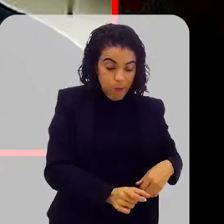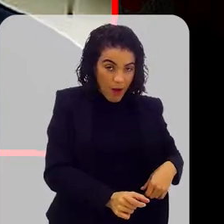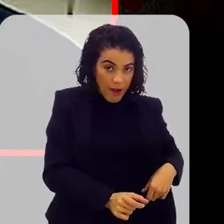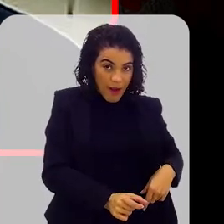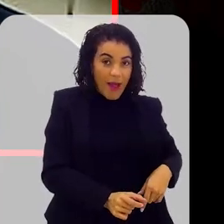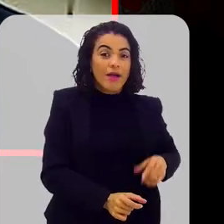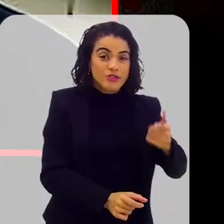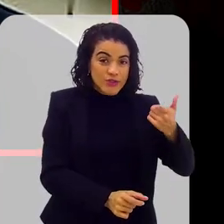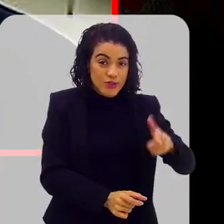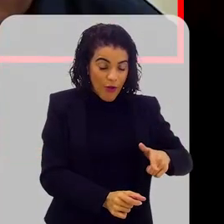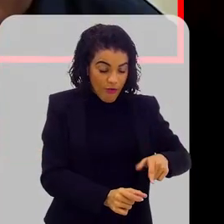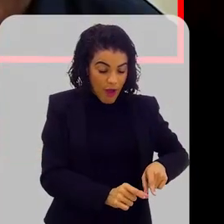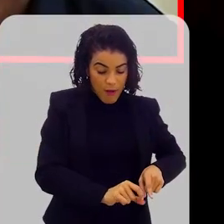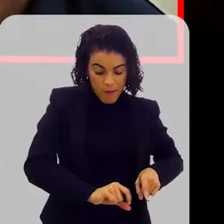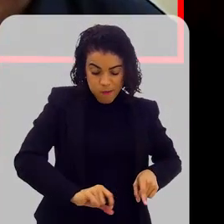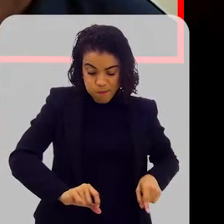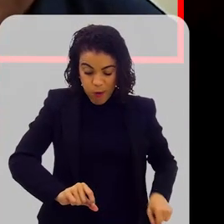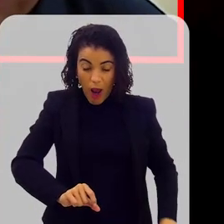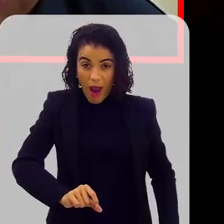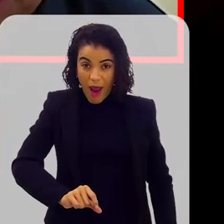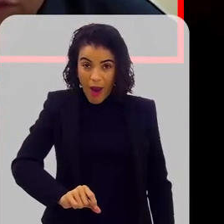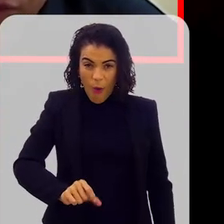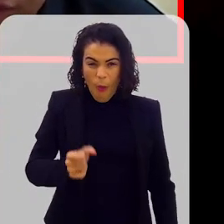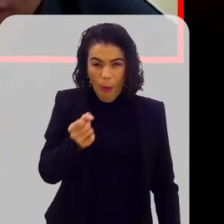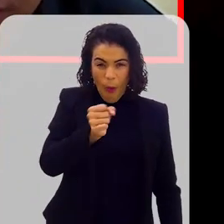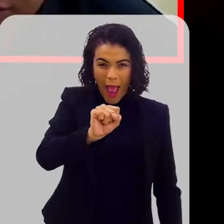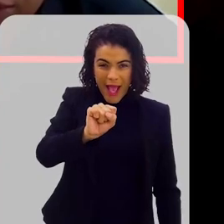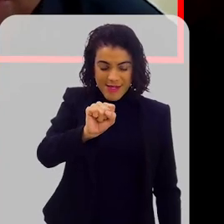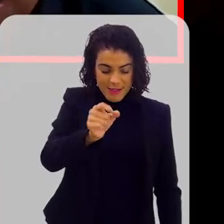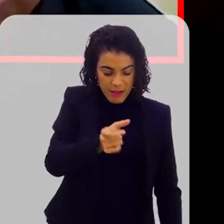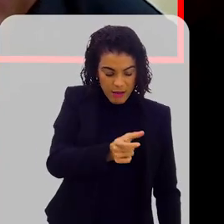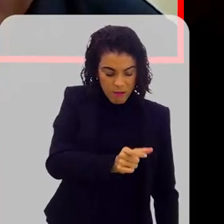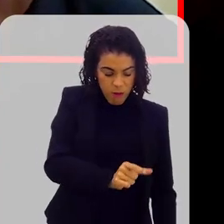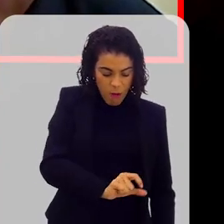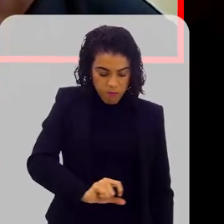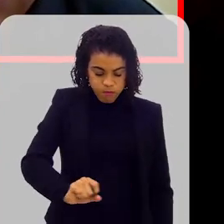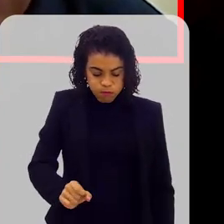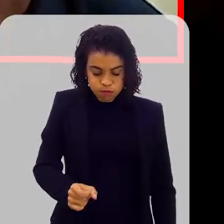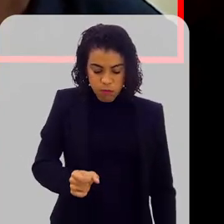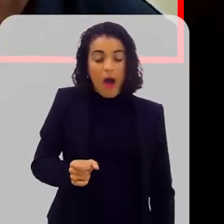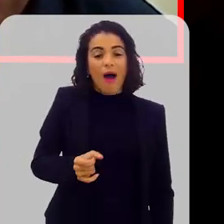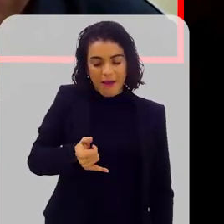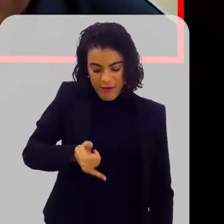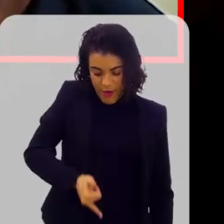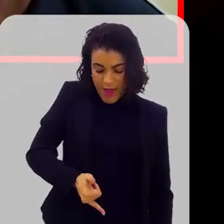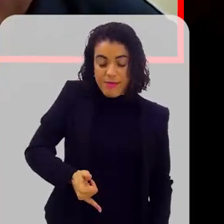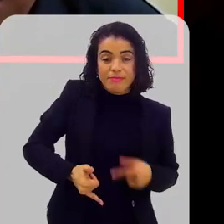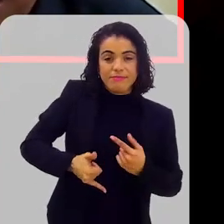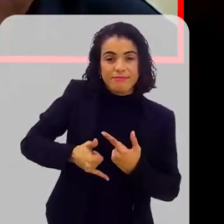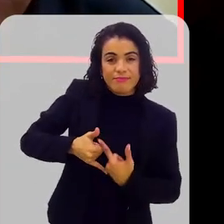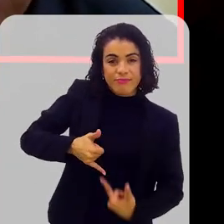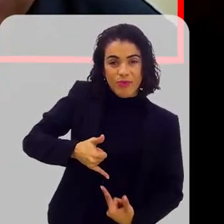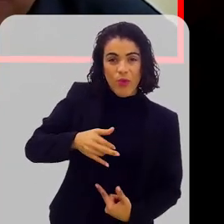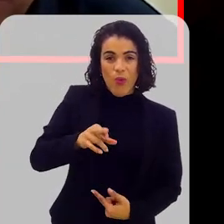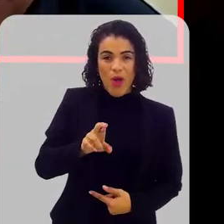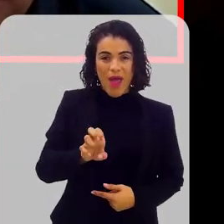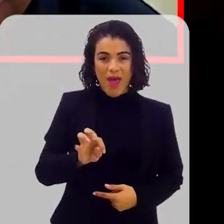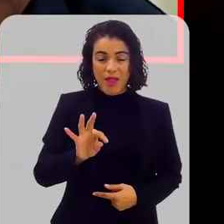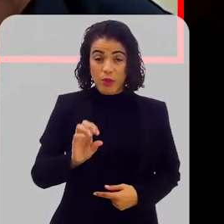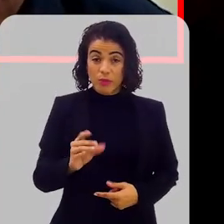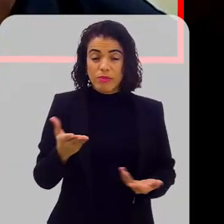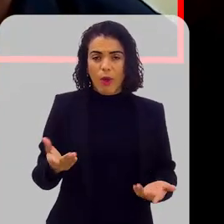até a região inferior do abdômen de novo. Faz uma curva que é mais ou menos um S, que a gente chama de sigmoide, e dali o reto e